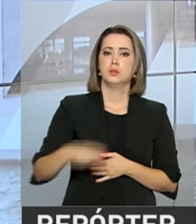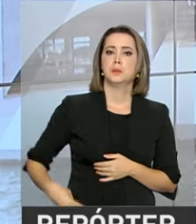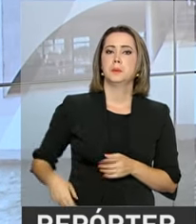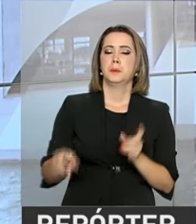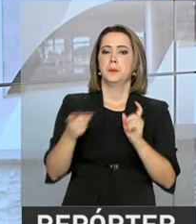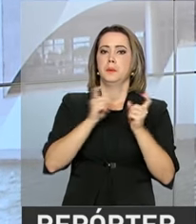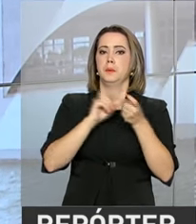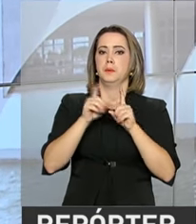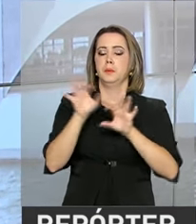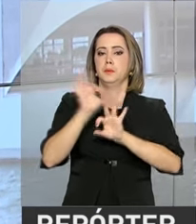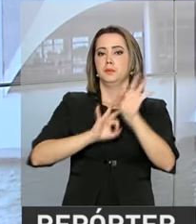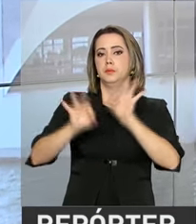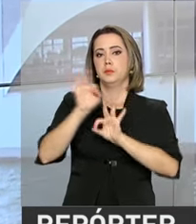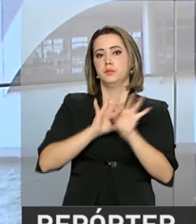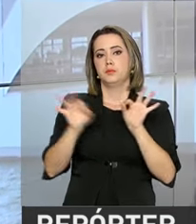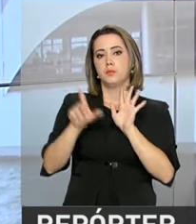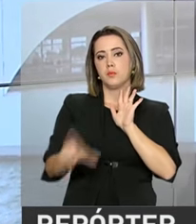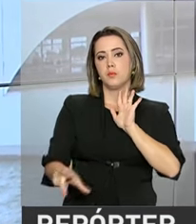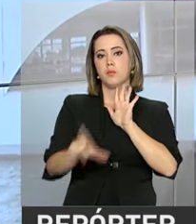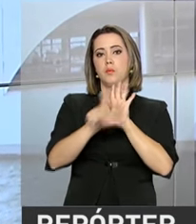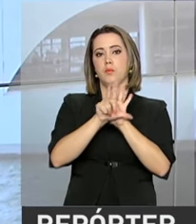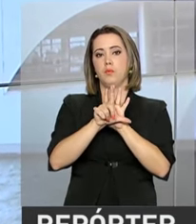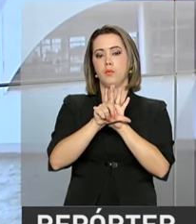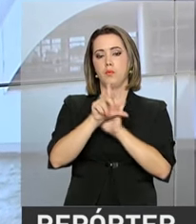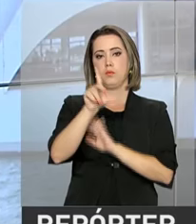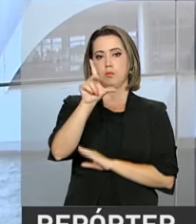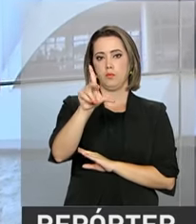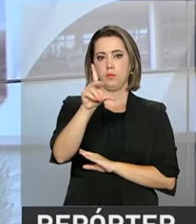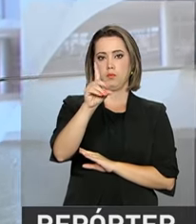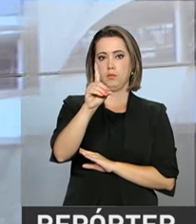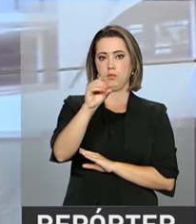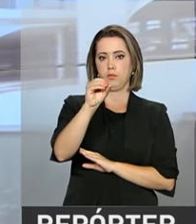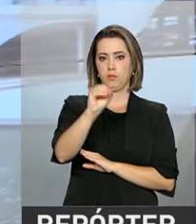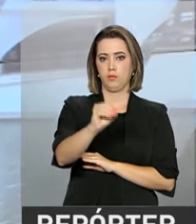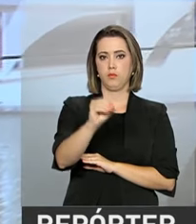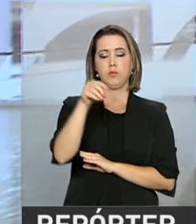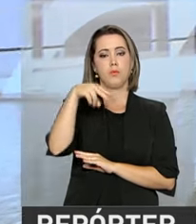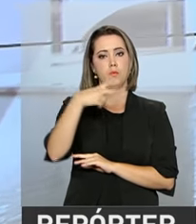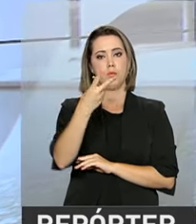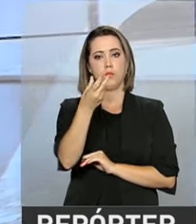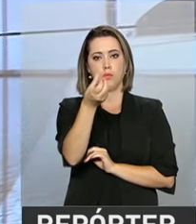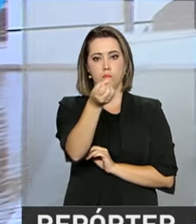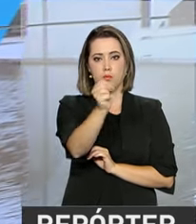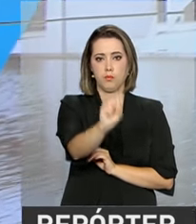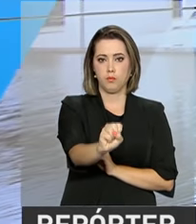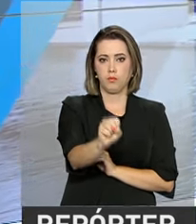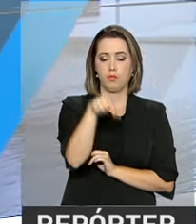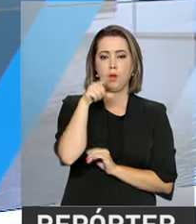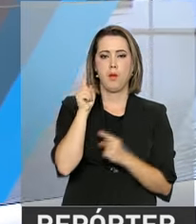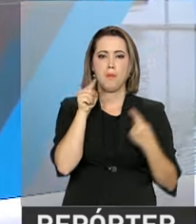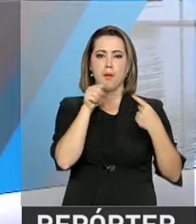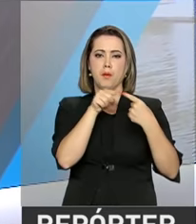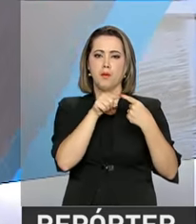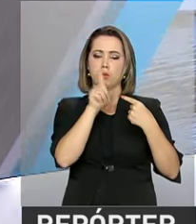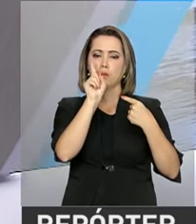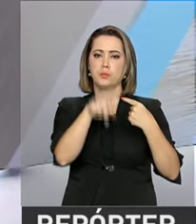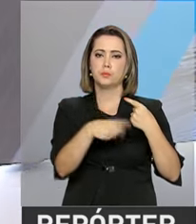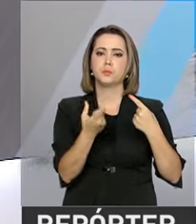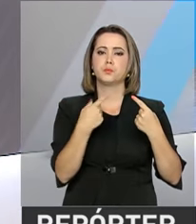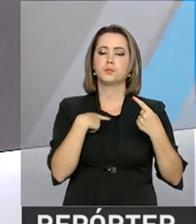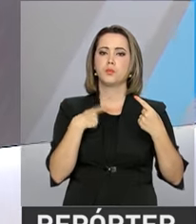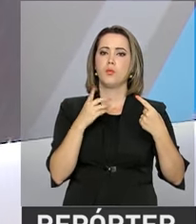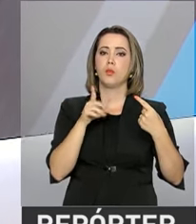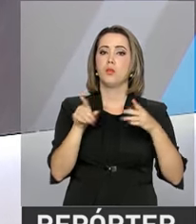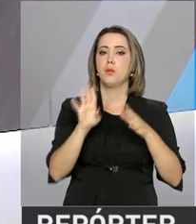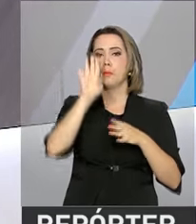ministros da Fazenda e do Planejamento sobre o projeto de lei de diretrizes orçamentárias de 2018. A LDO estabelece